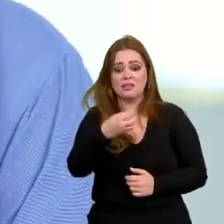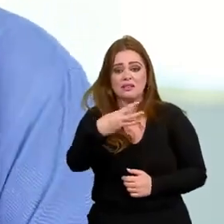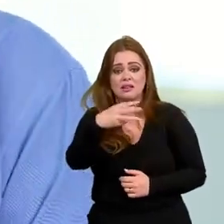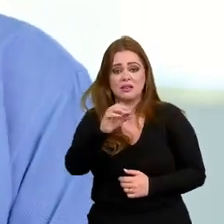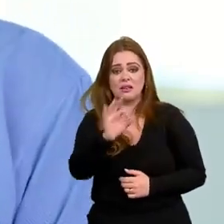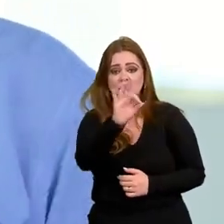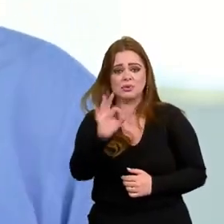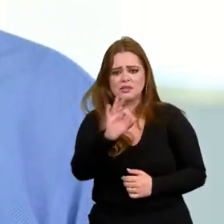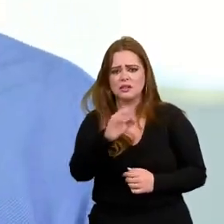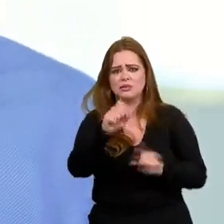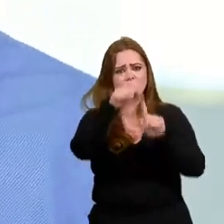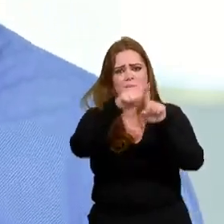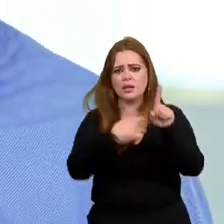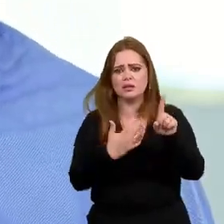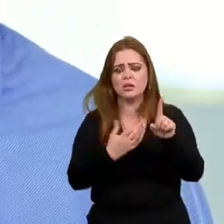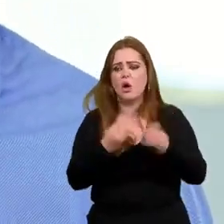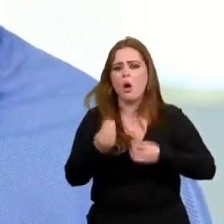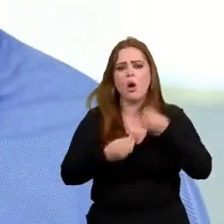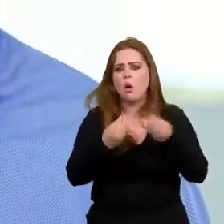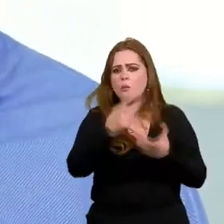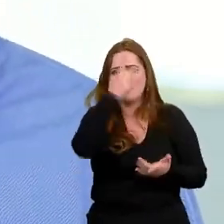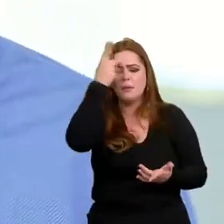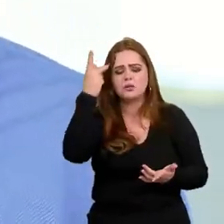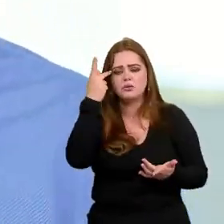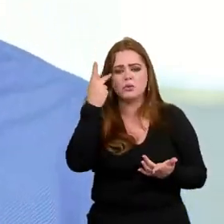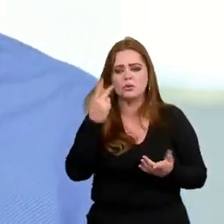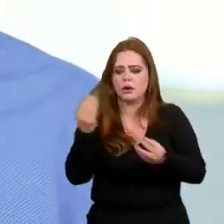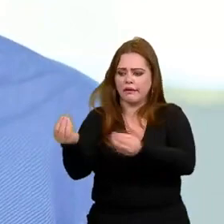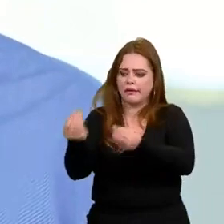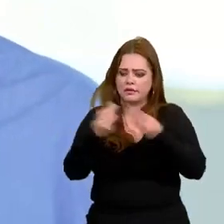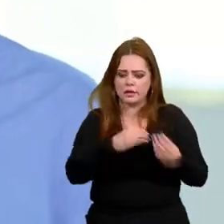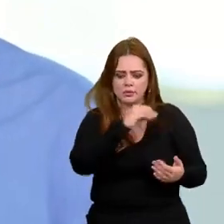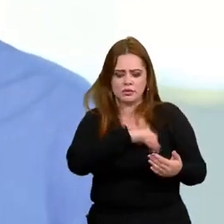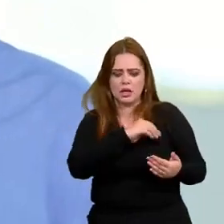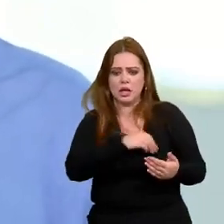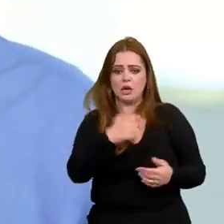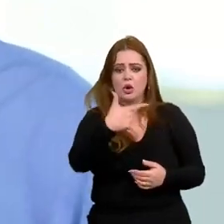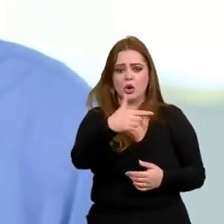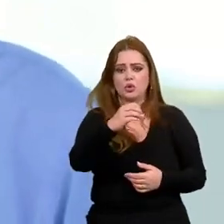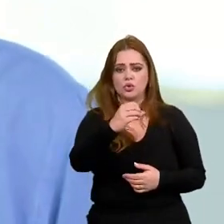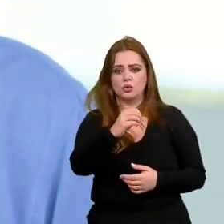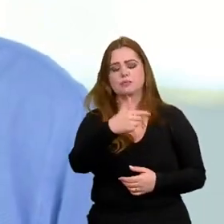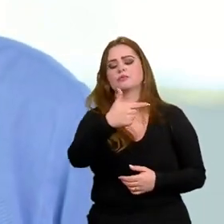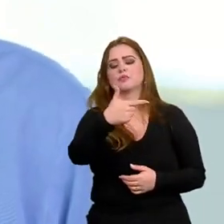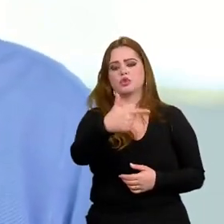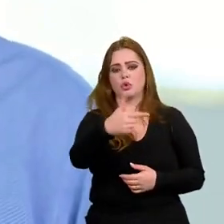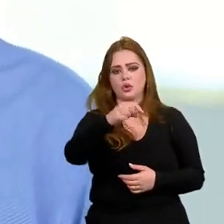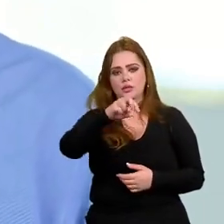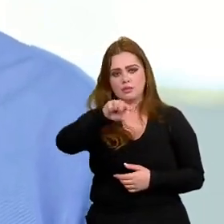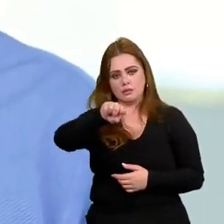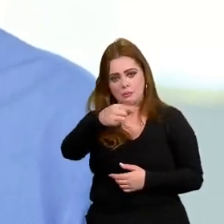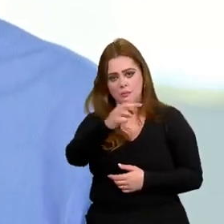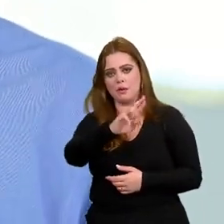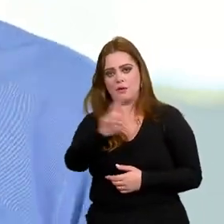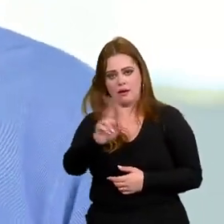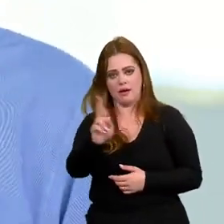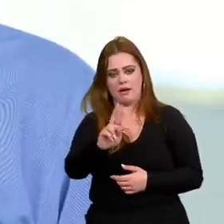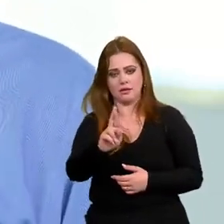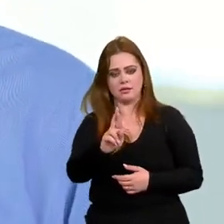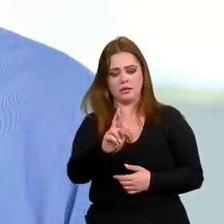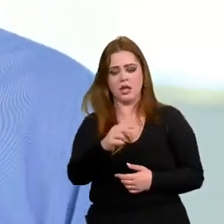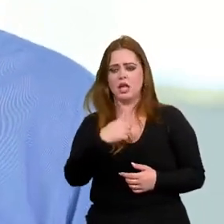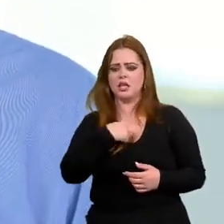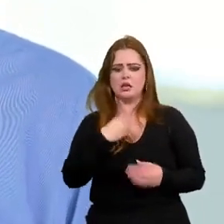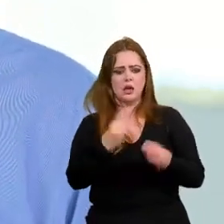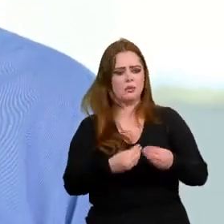que o cara que ganha R$ 2.000, que pega 1.000 no crédito consignado, vai pagar 30% ao mês e eu estou emprestando dinheiro para os grandes a